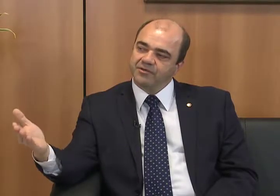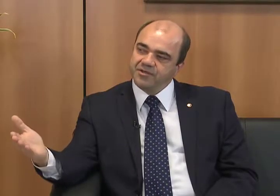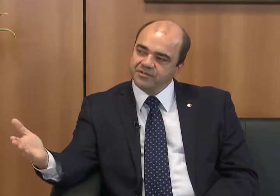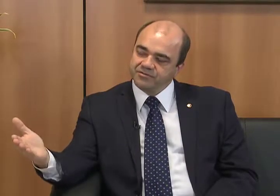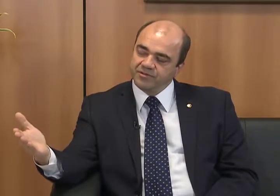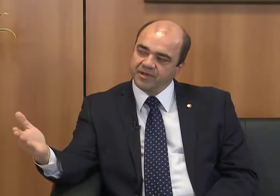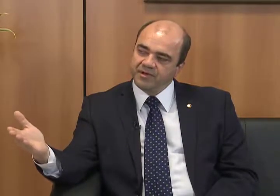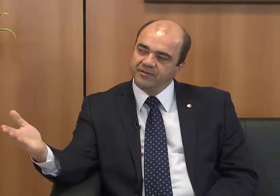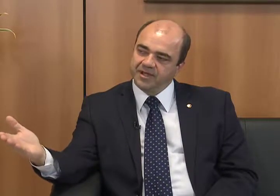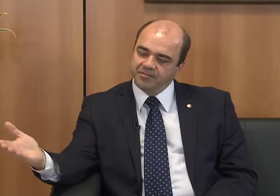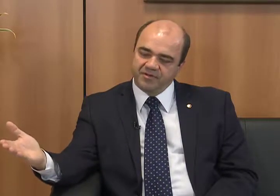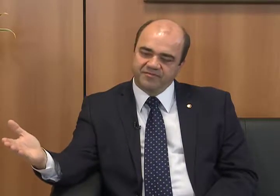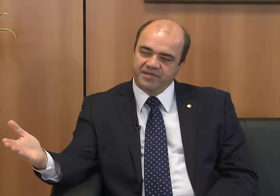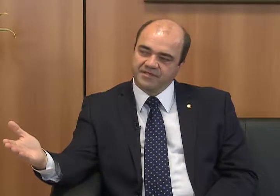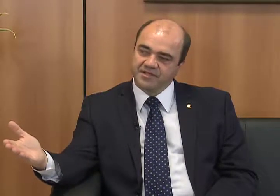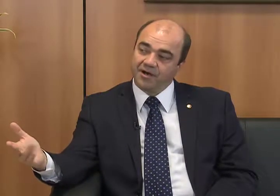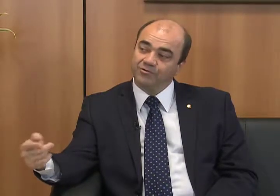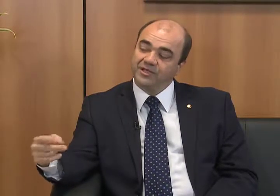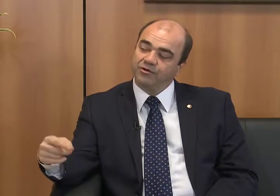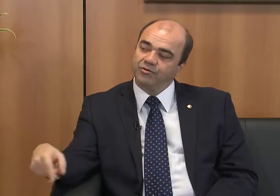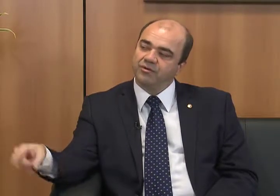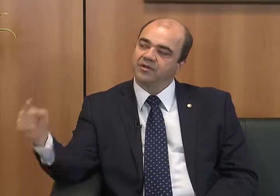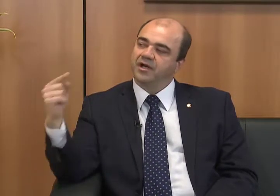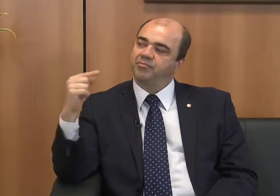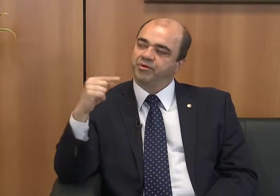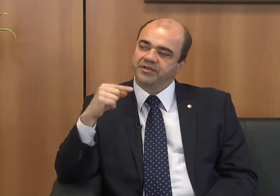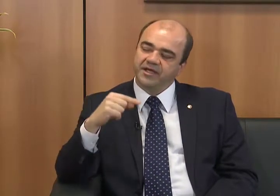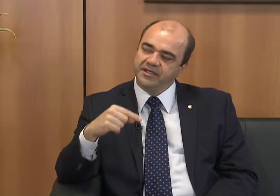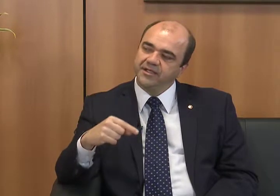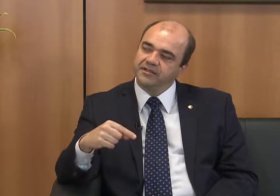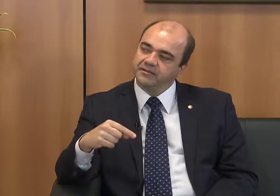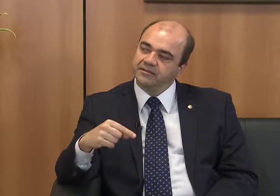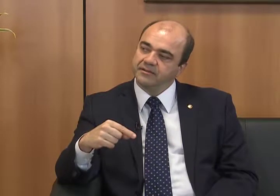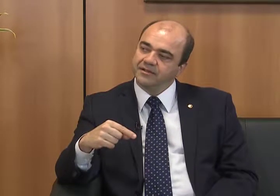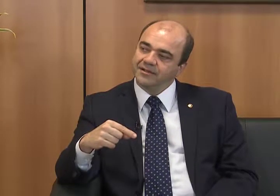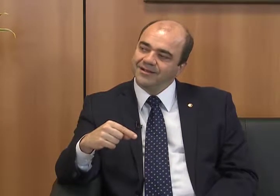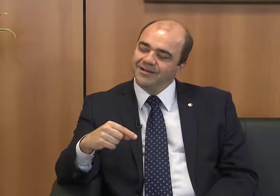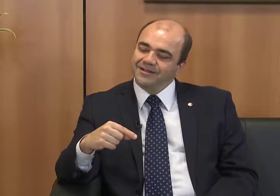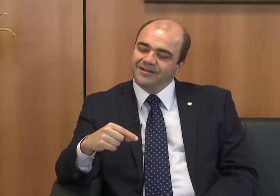o que o ministro do Trabalho da época fez? Alterou a portaria,